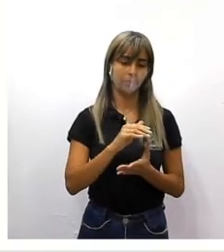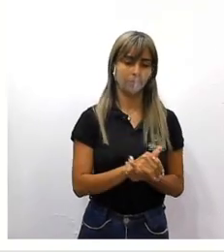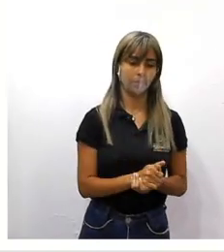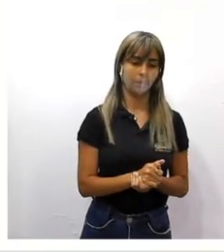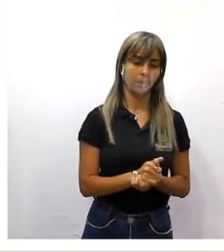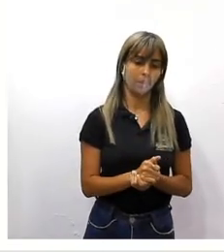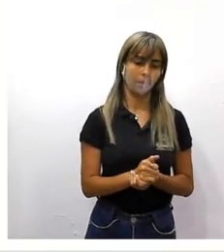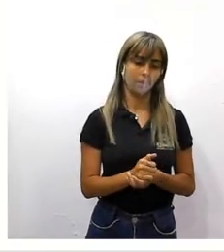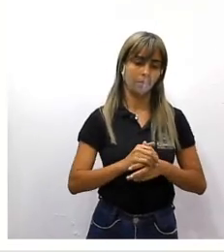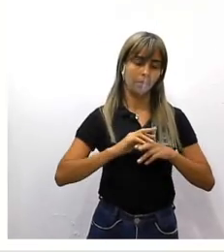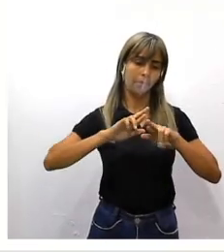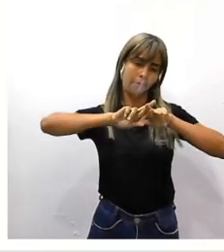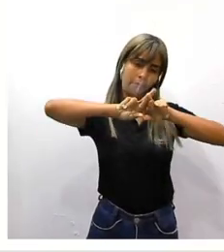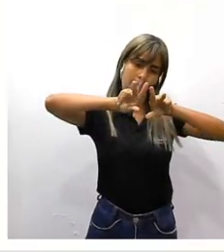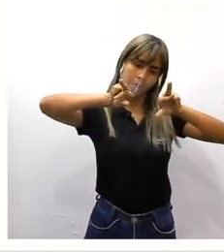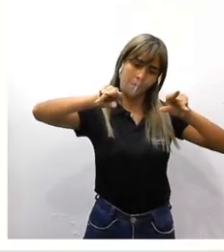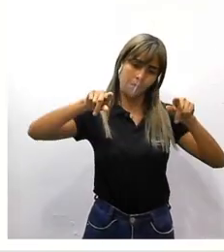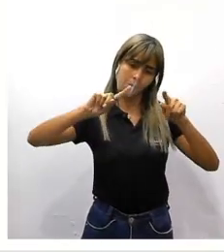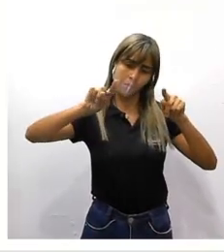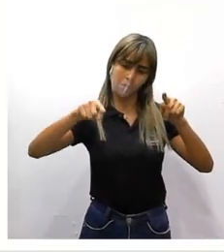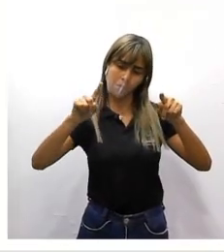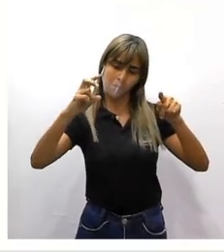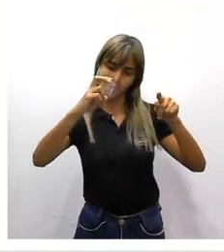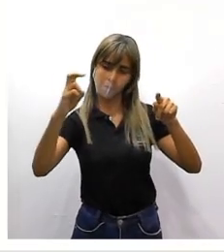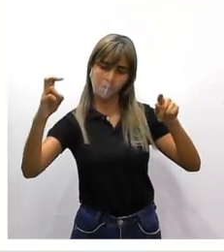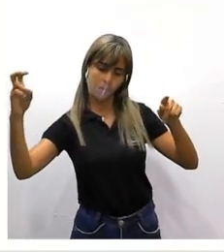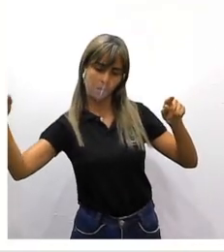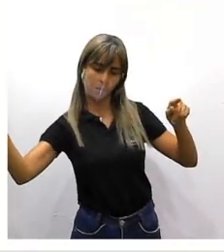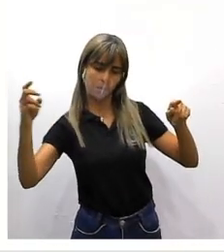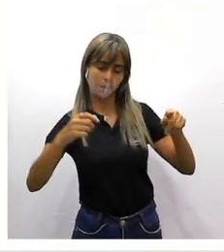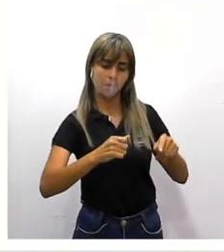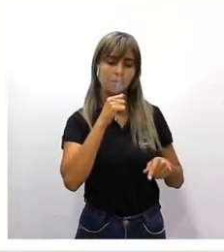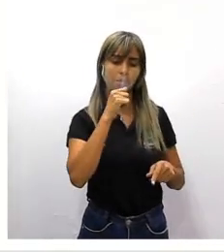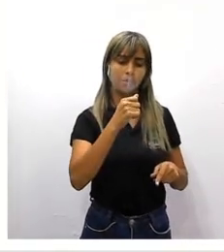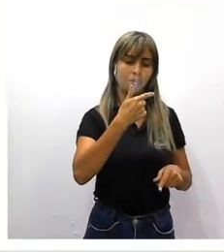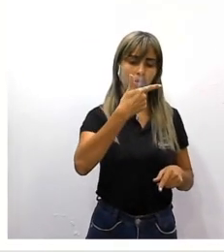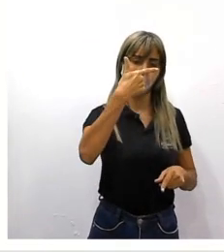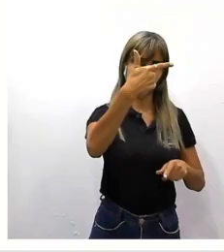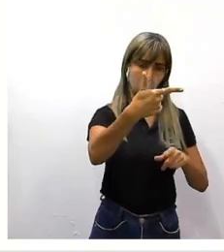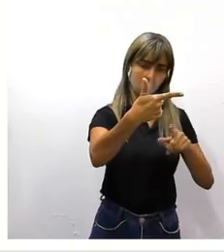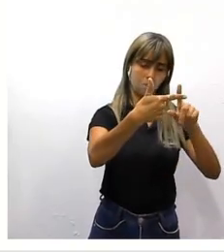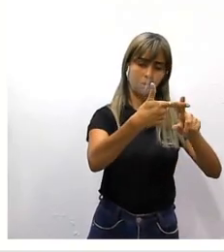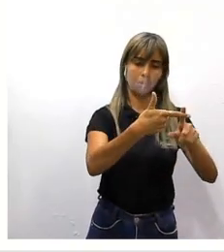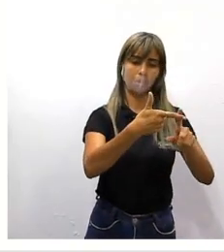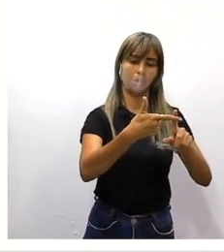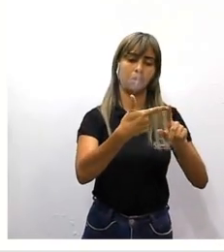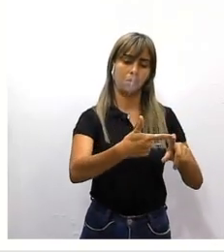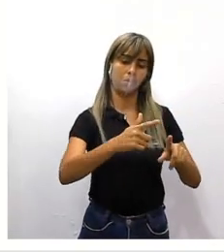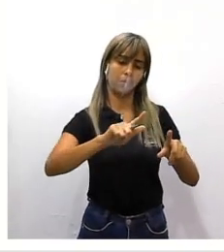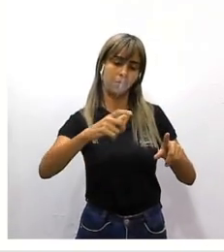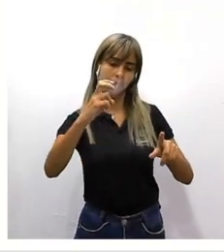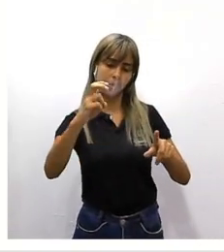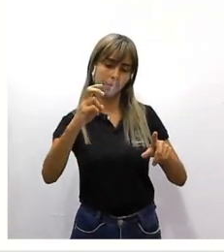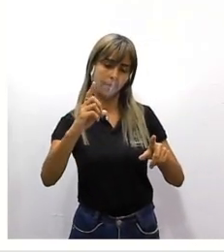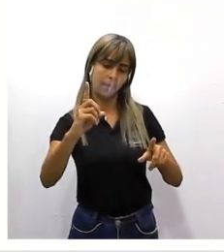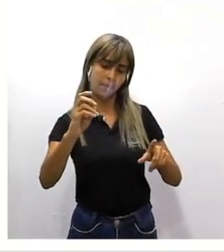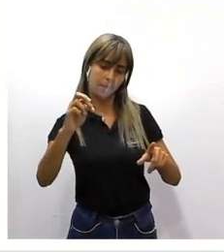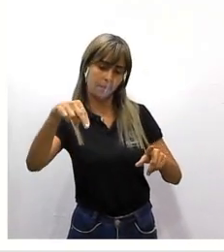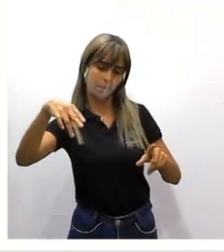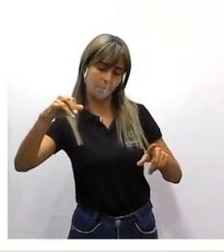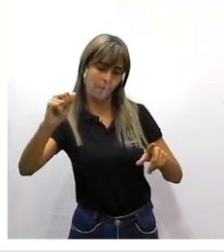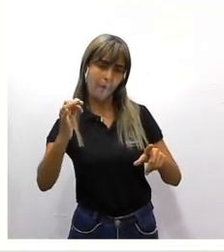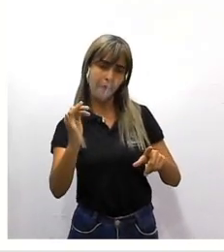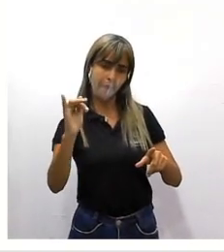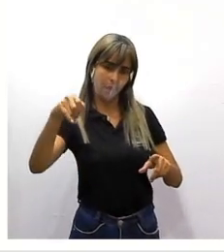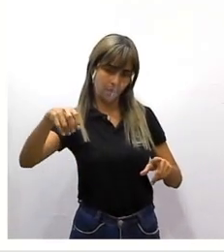seja várias casas repetindo. Então, ó, o número 2 é o número inteiro, 2,5 número decimal, finito. Por